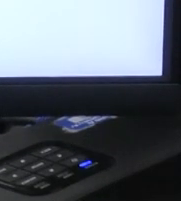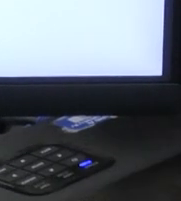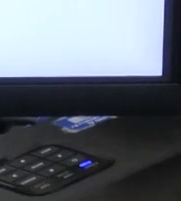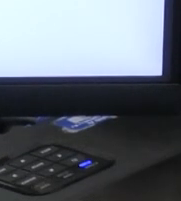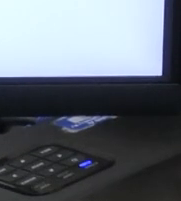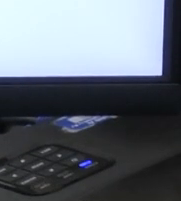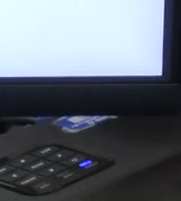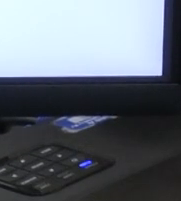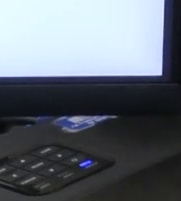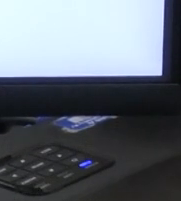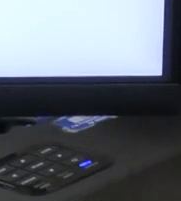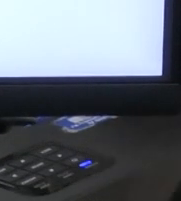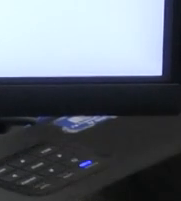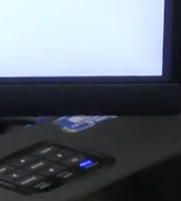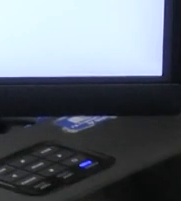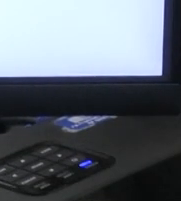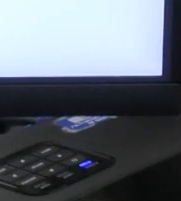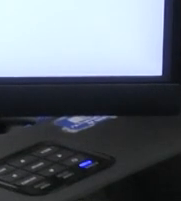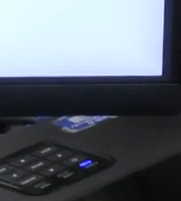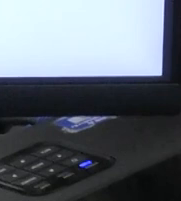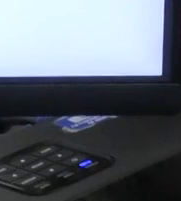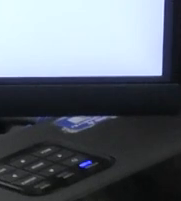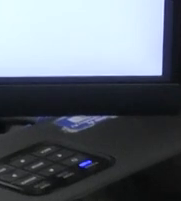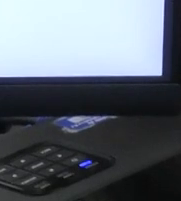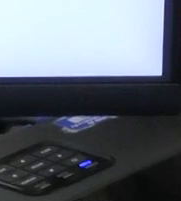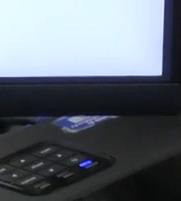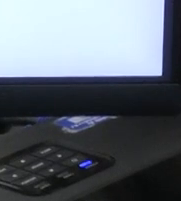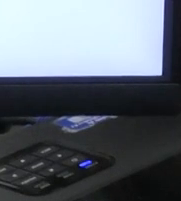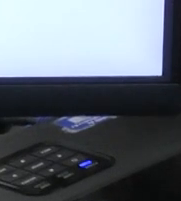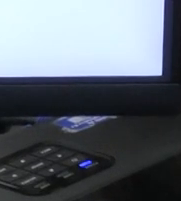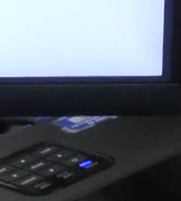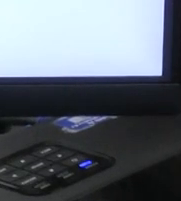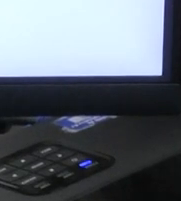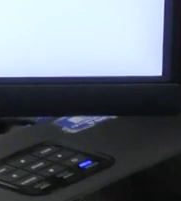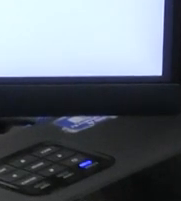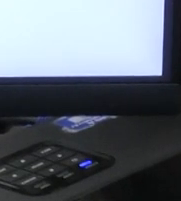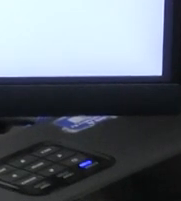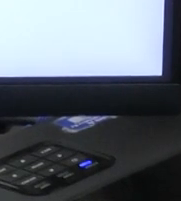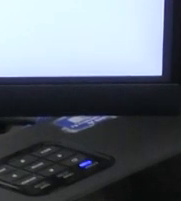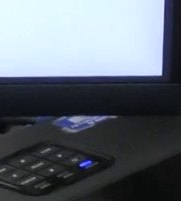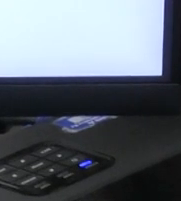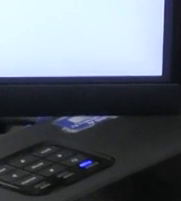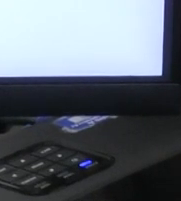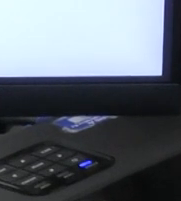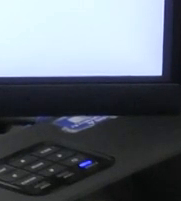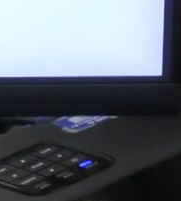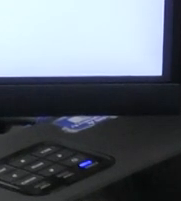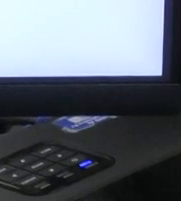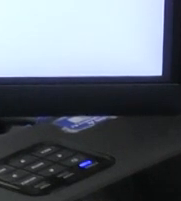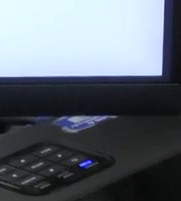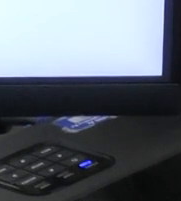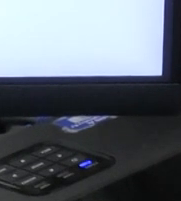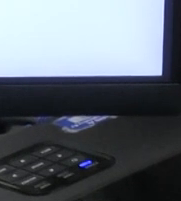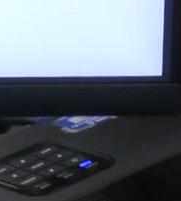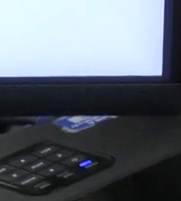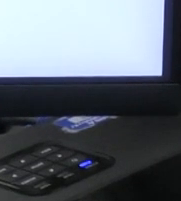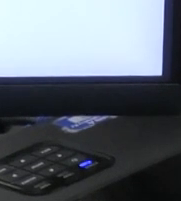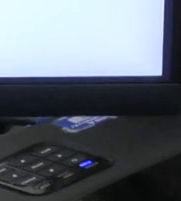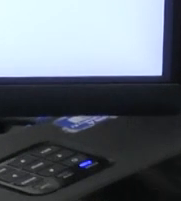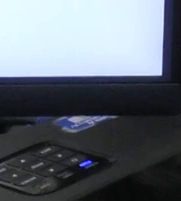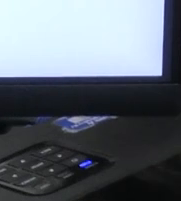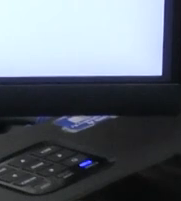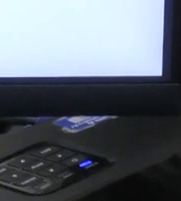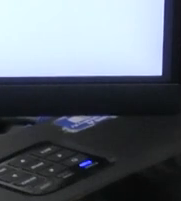descrições aqui da roupa, mas fato é que não existe essa foto nos autos, a gente sequer sabe qual foi a foto utilizada nesse procedimento.